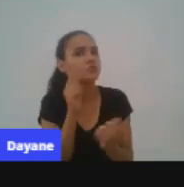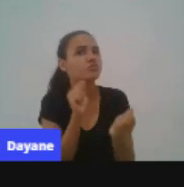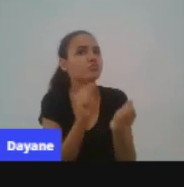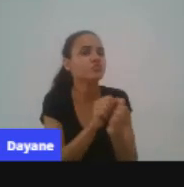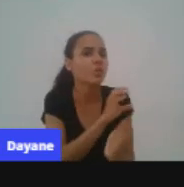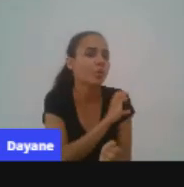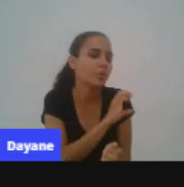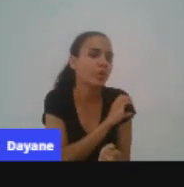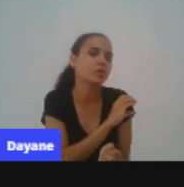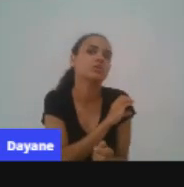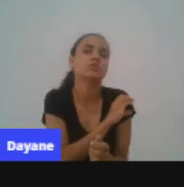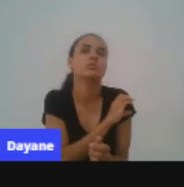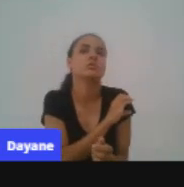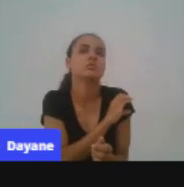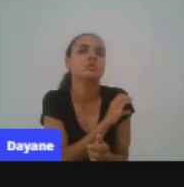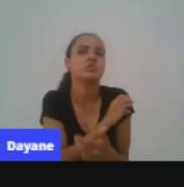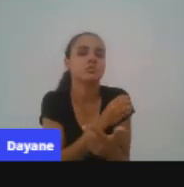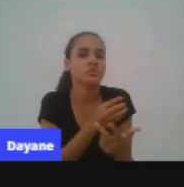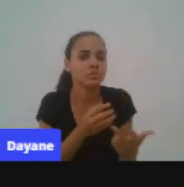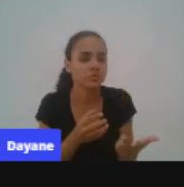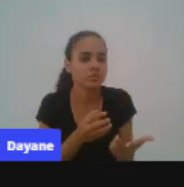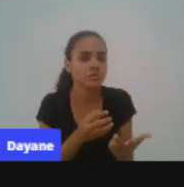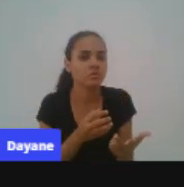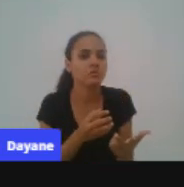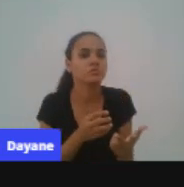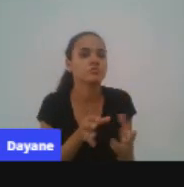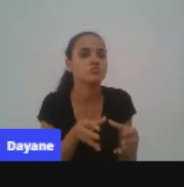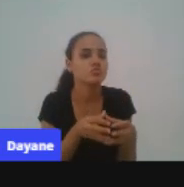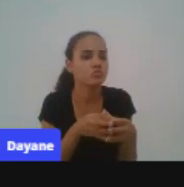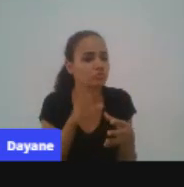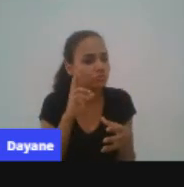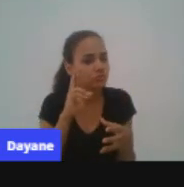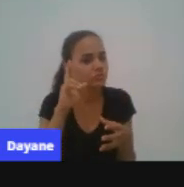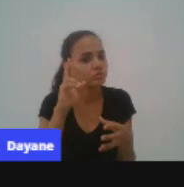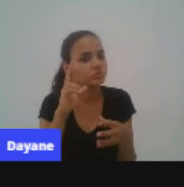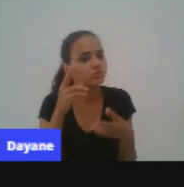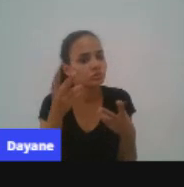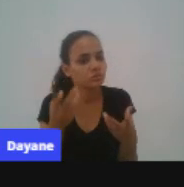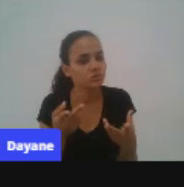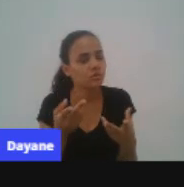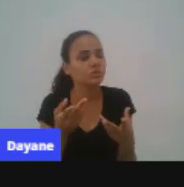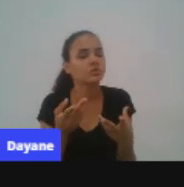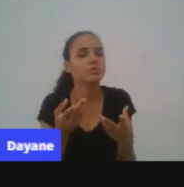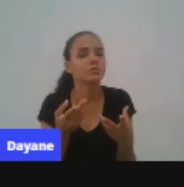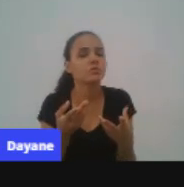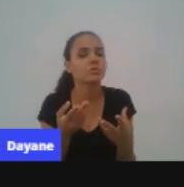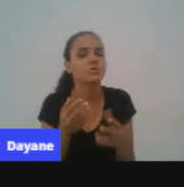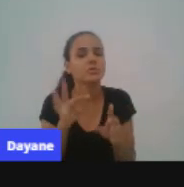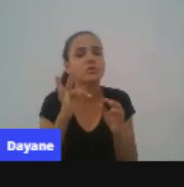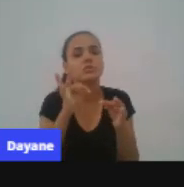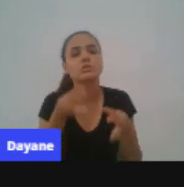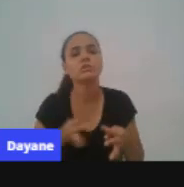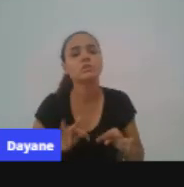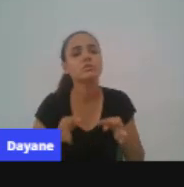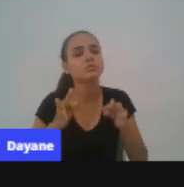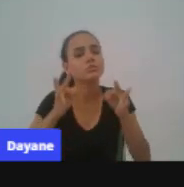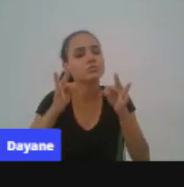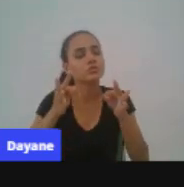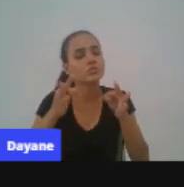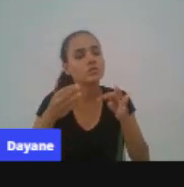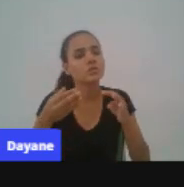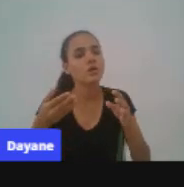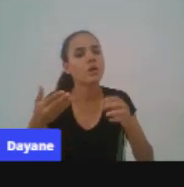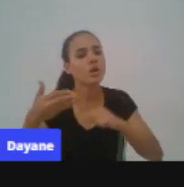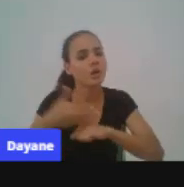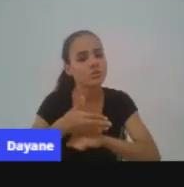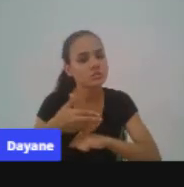como é que são os alunos daquela escola, quer dizer, que acesso que ele tem, qual tipo de tecnologia que eles têm acesso. Pode ocorrer de não ter acesso a